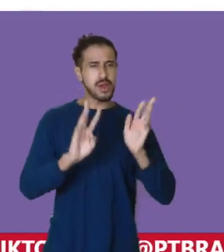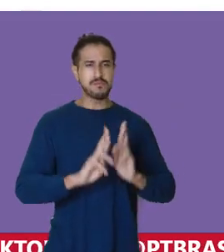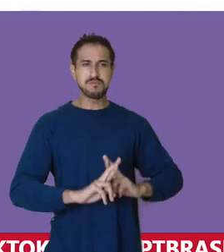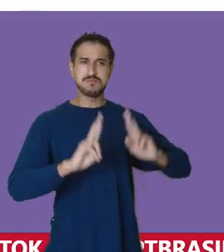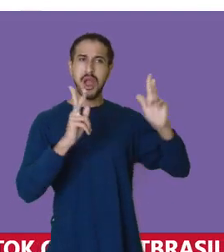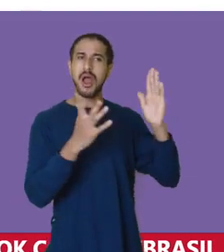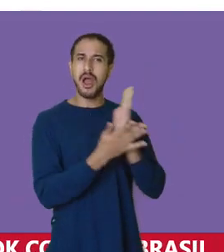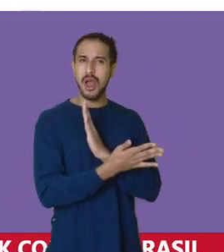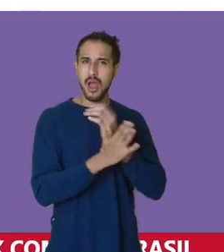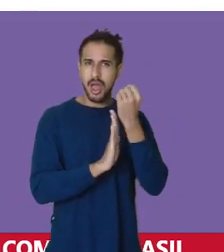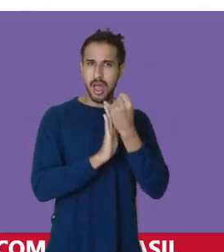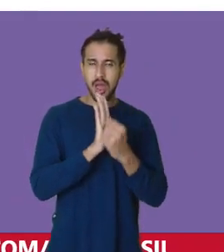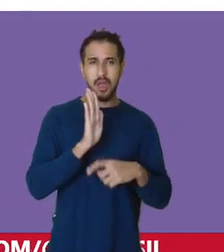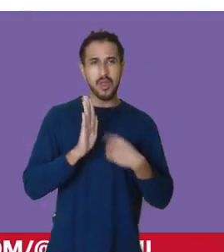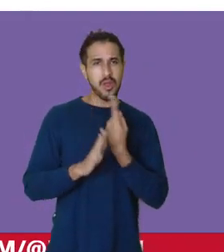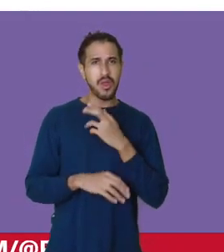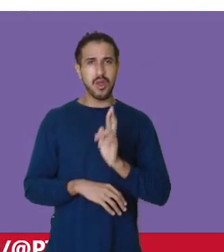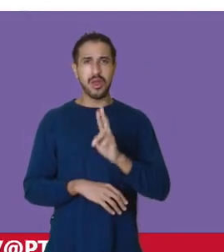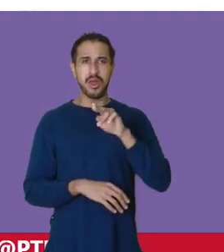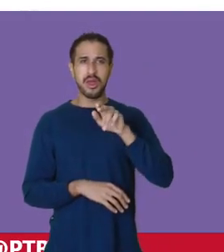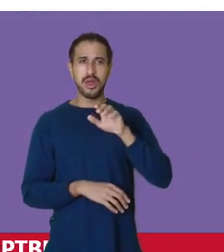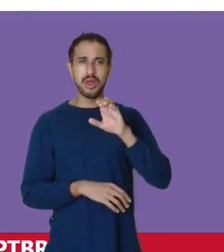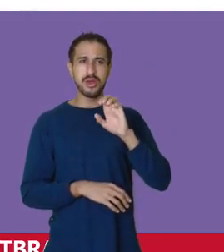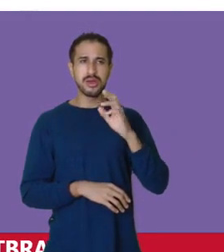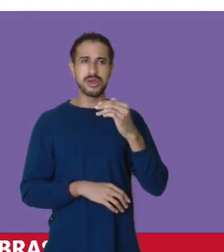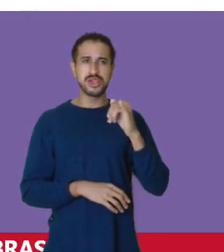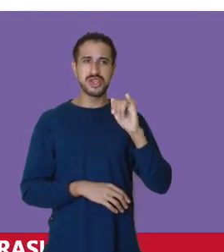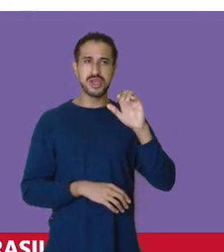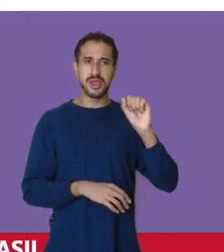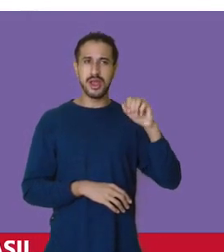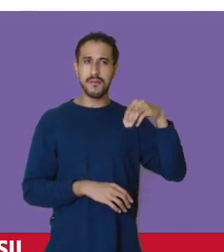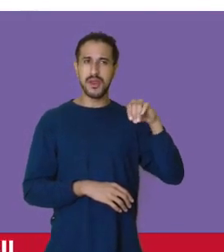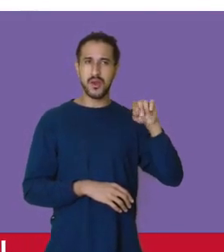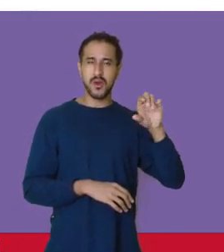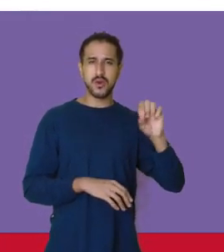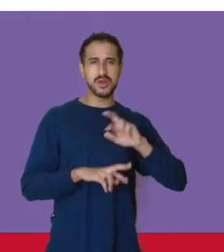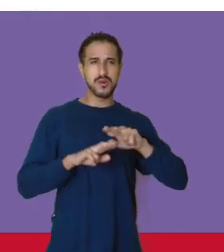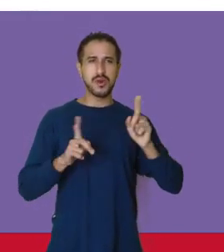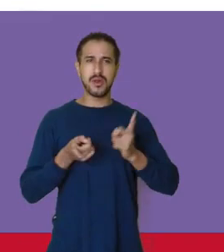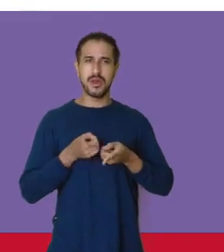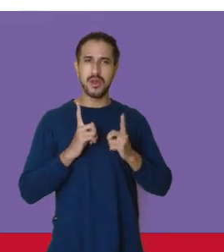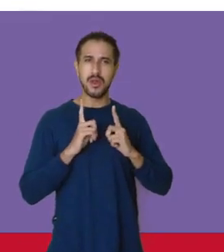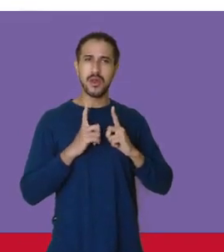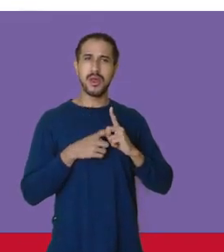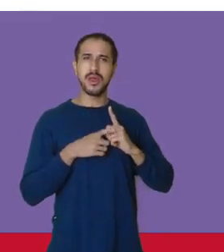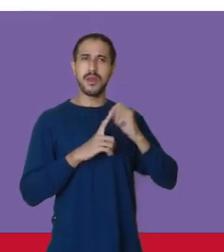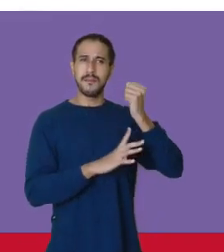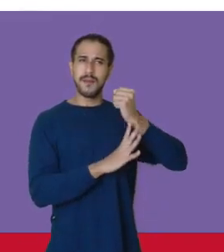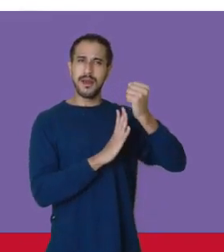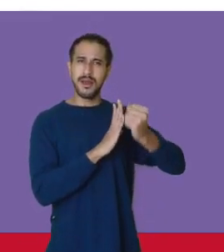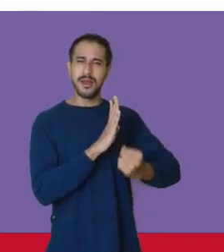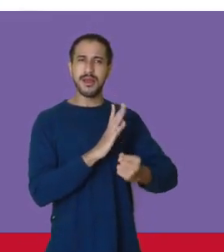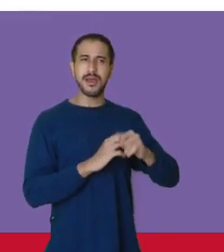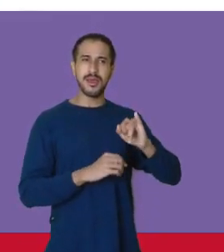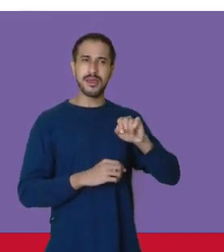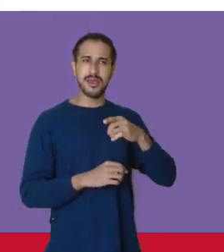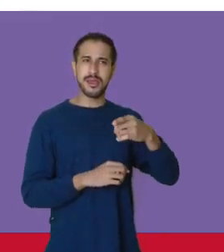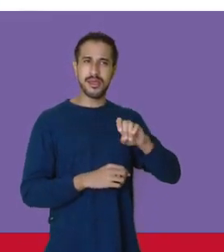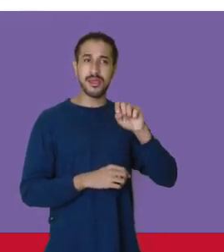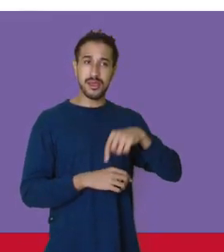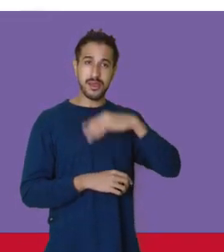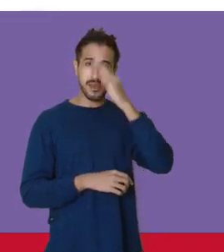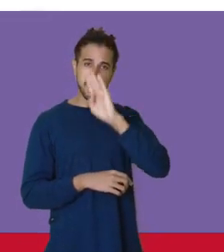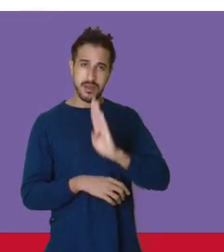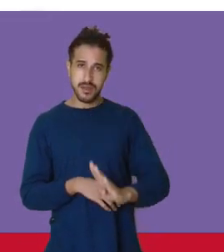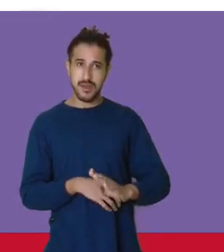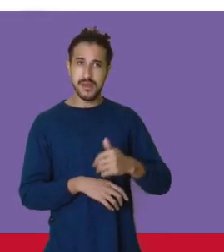alguns séculos. Nós somos as vozes das chicas manicongos, das travestis condenadas pela Inquisição aqui já no